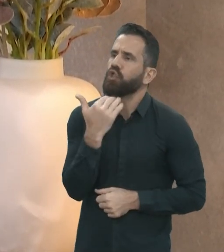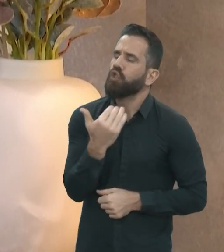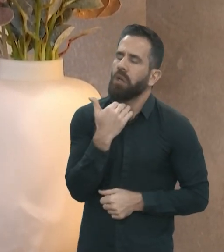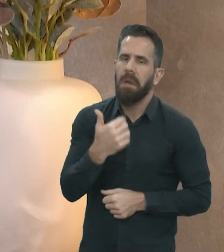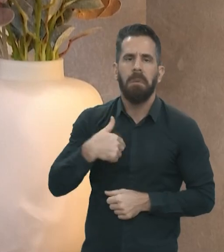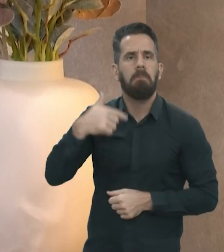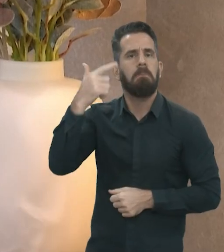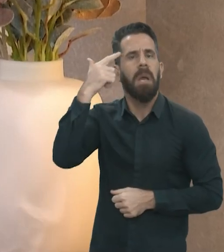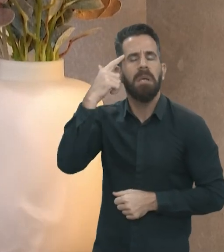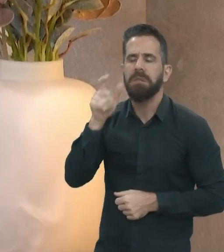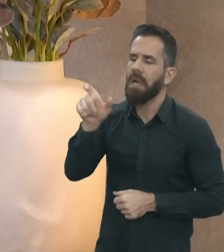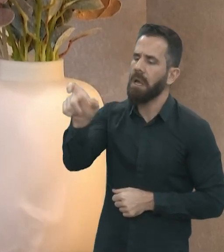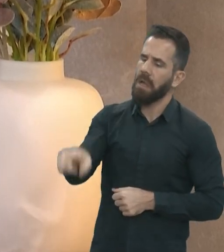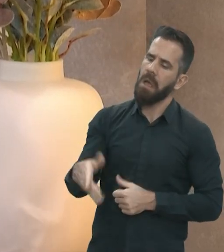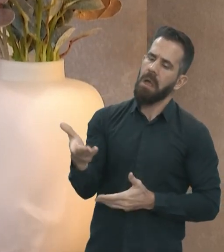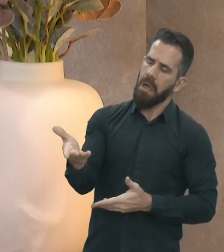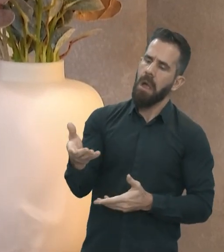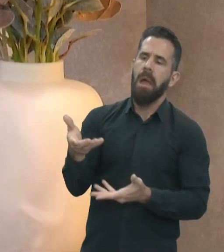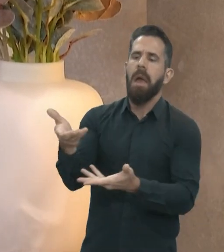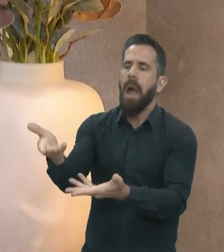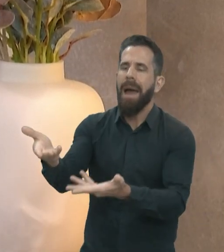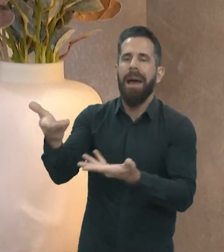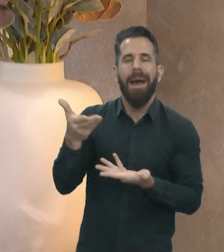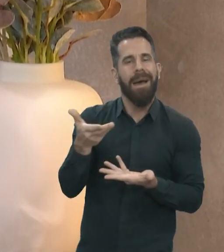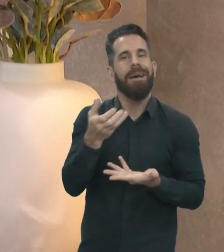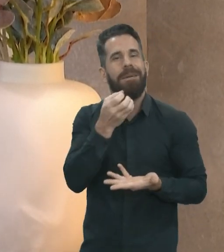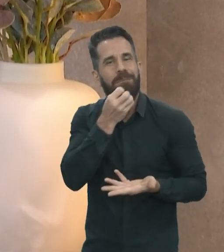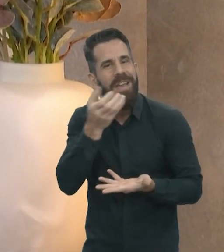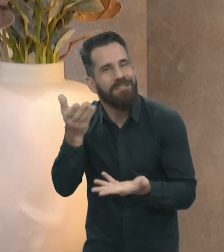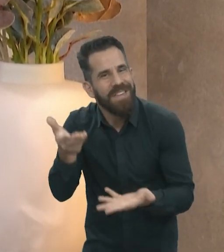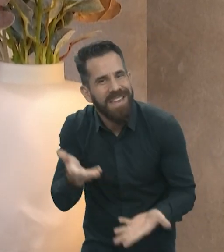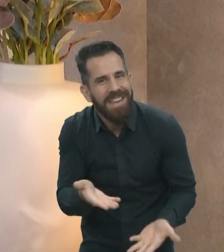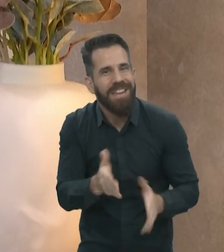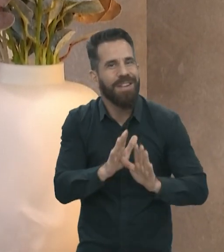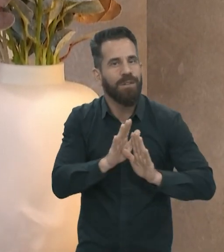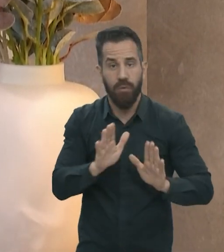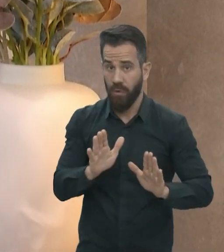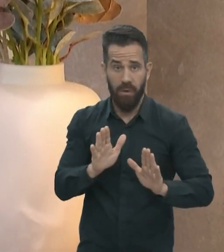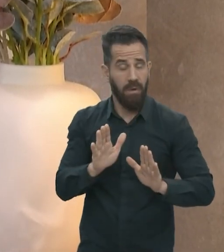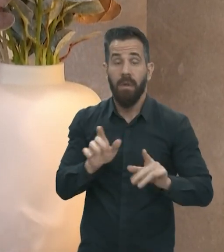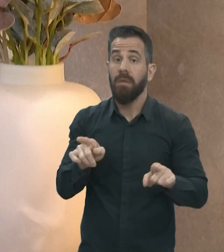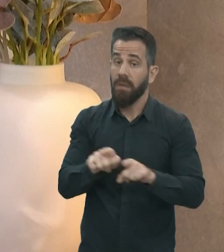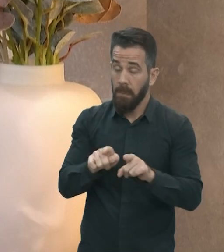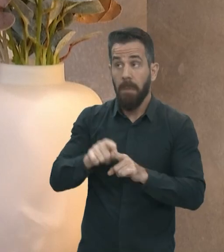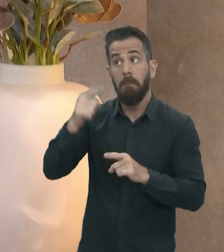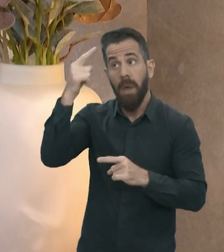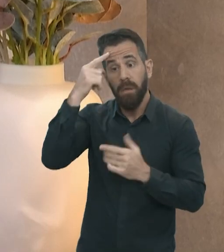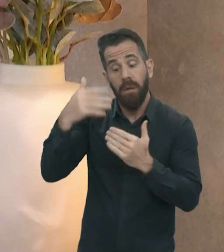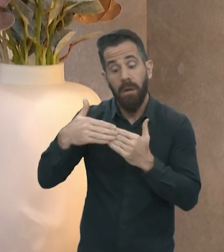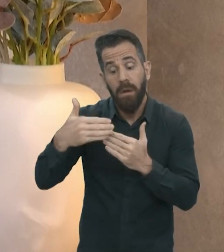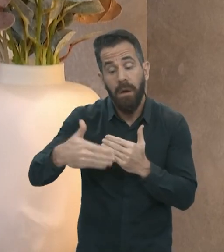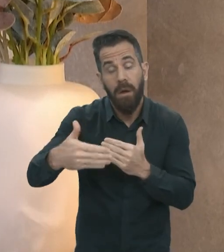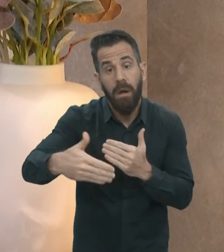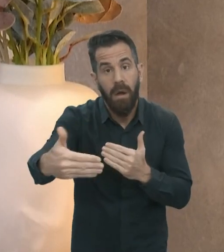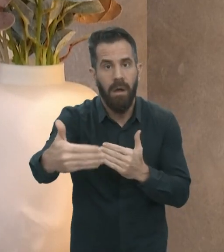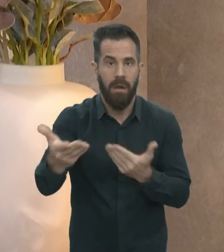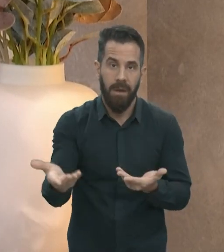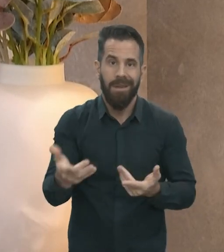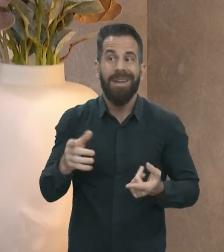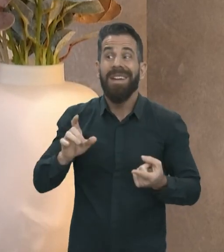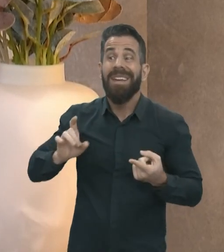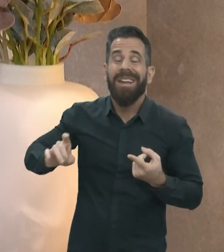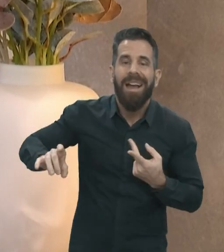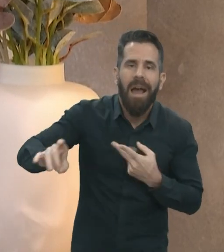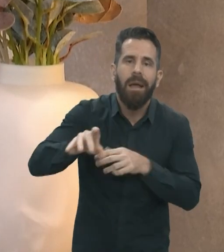ali, né, uma boa recepção, um acolhimento na entrada. É preciso olhar a jornada desse estudante como um todo. E cada área de conhecimento tem as suas